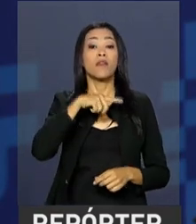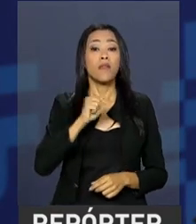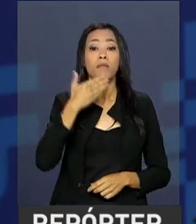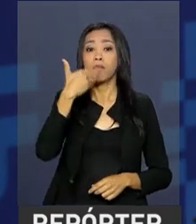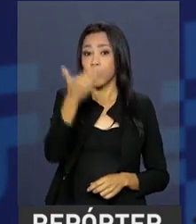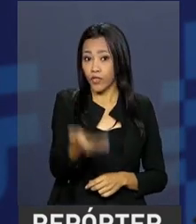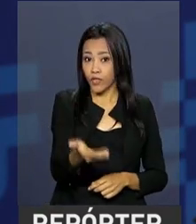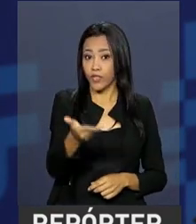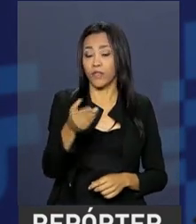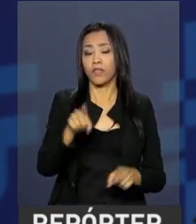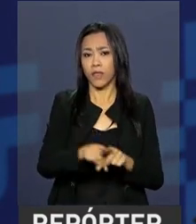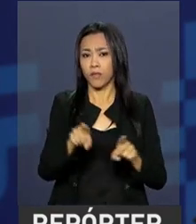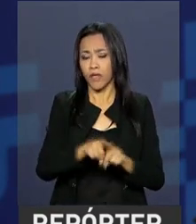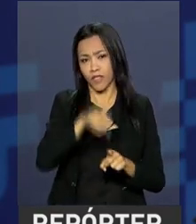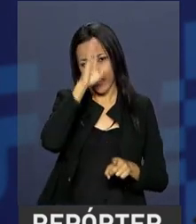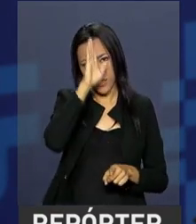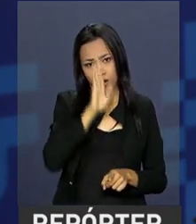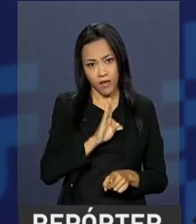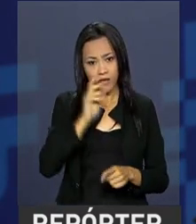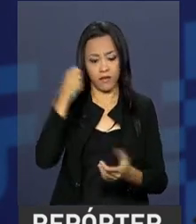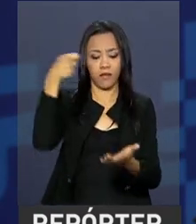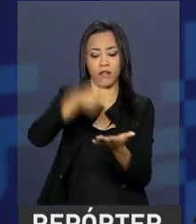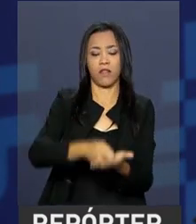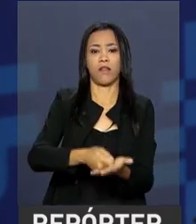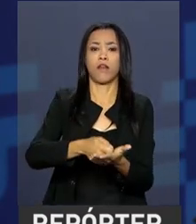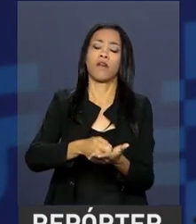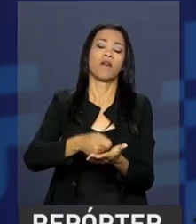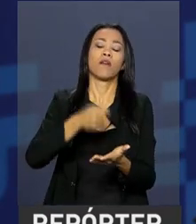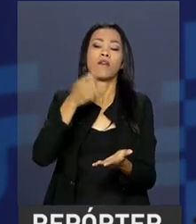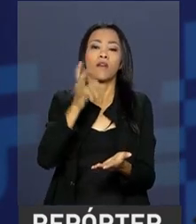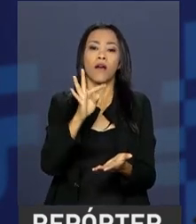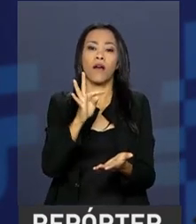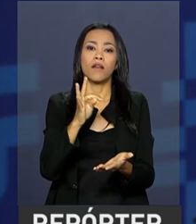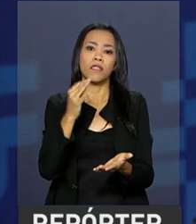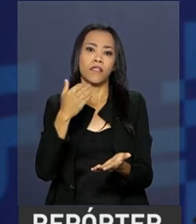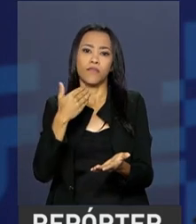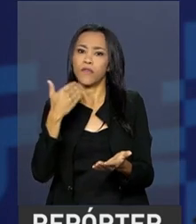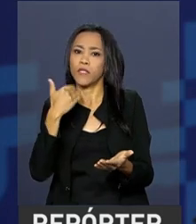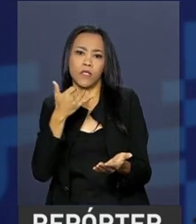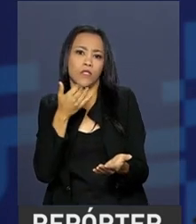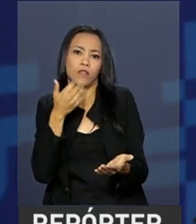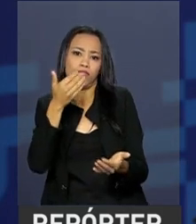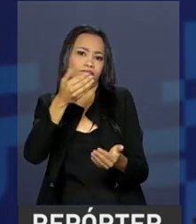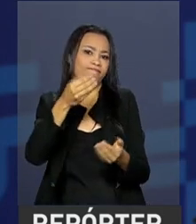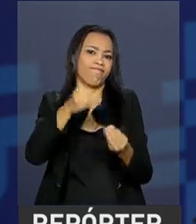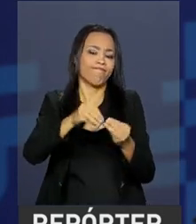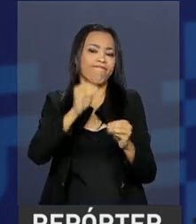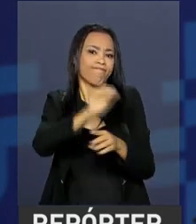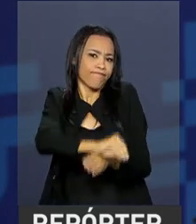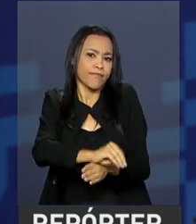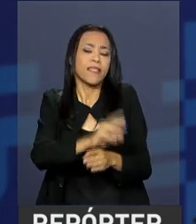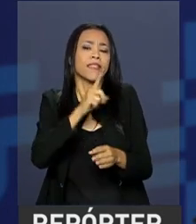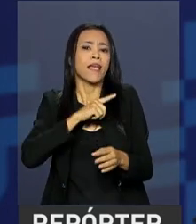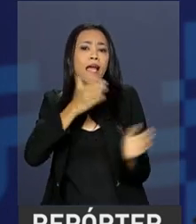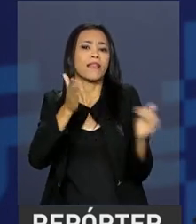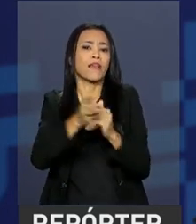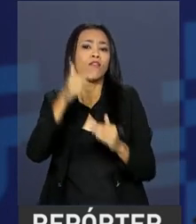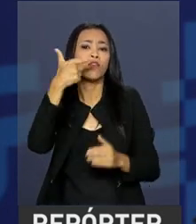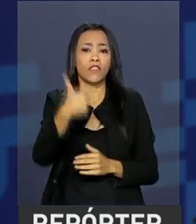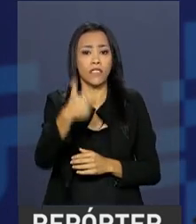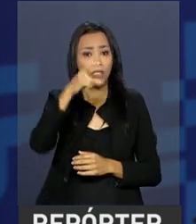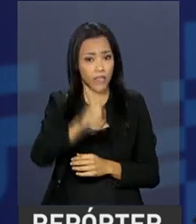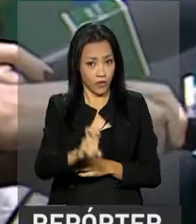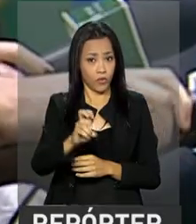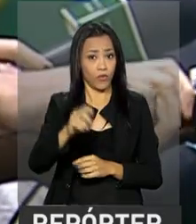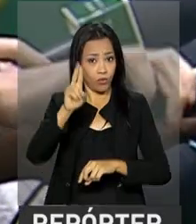solicitou a gratuidade na taxa de inscrição e teve oed do negado tem até o dia 25 de junho para recorrer da